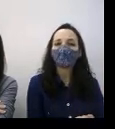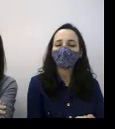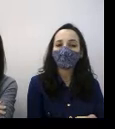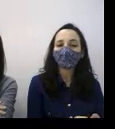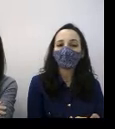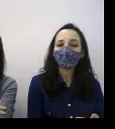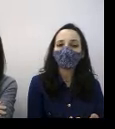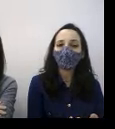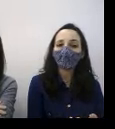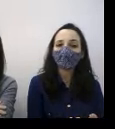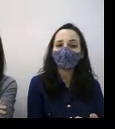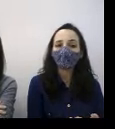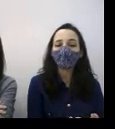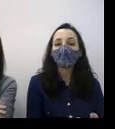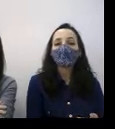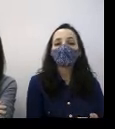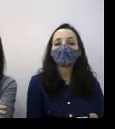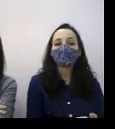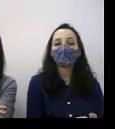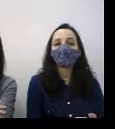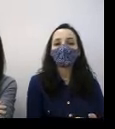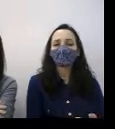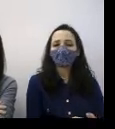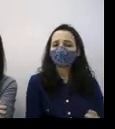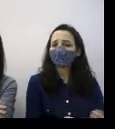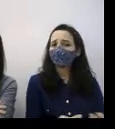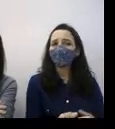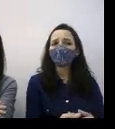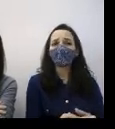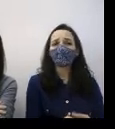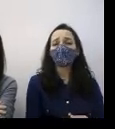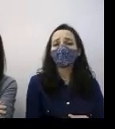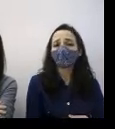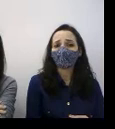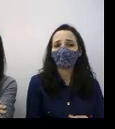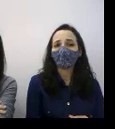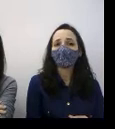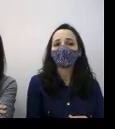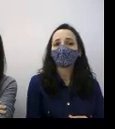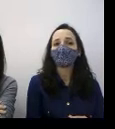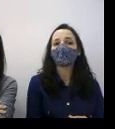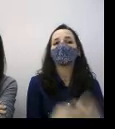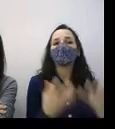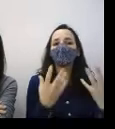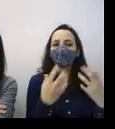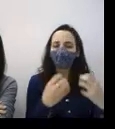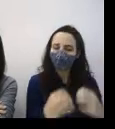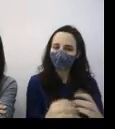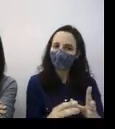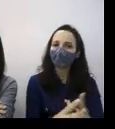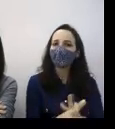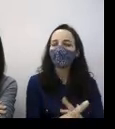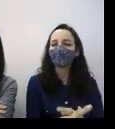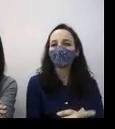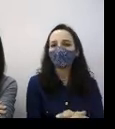a gente também precisa estar atento com isso. E temos também o luto patológico, né? Que quando a gente acaba